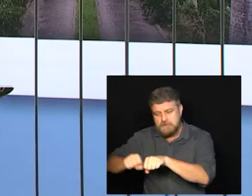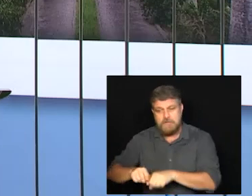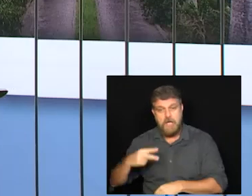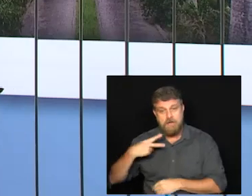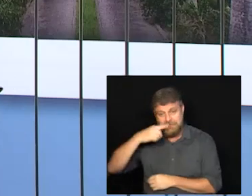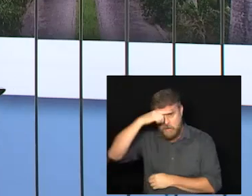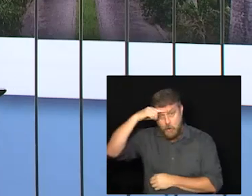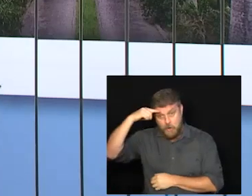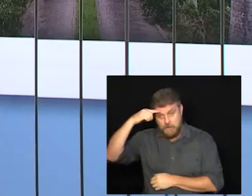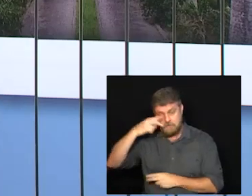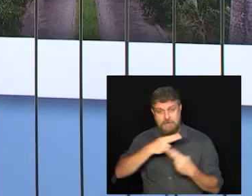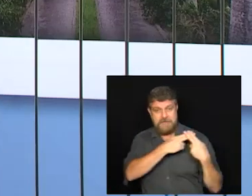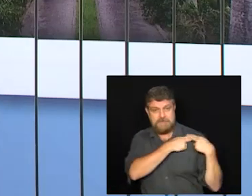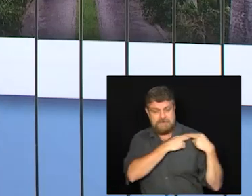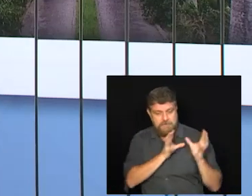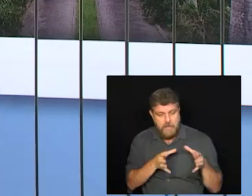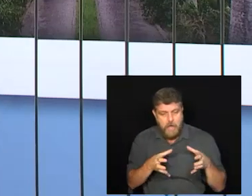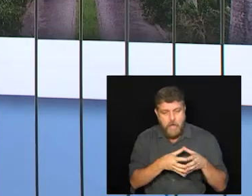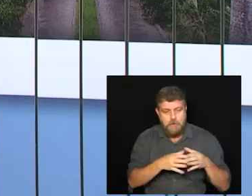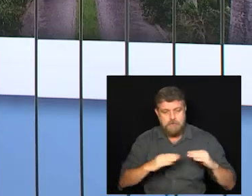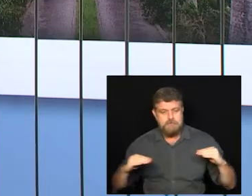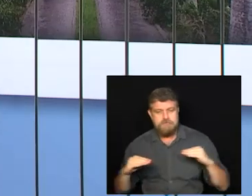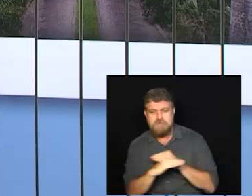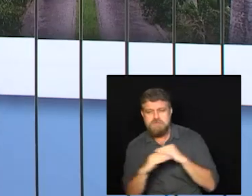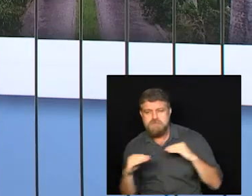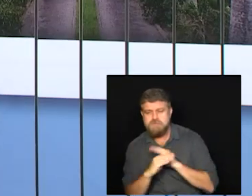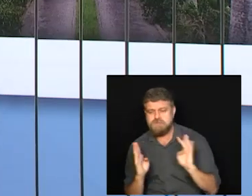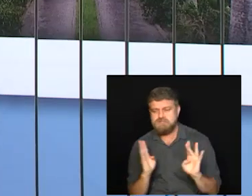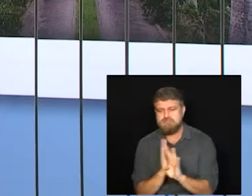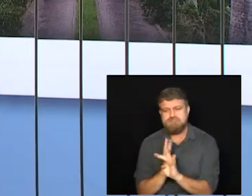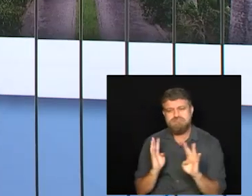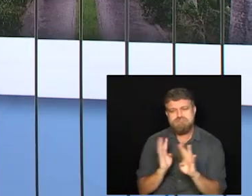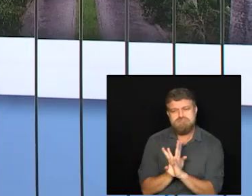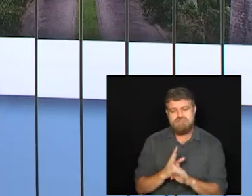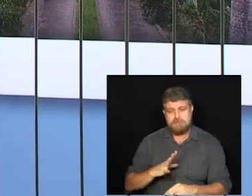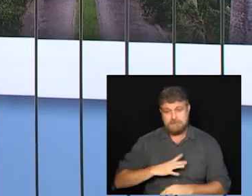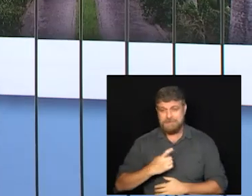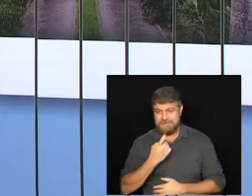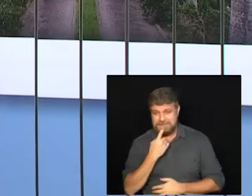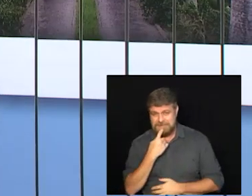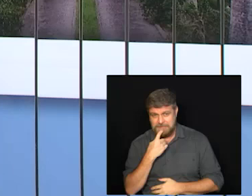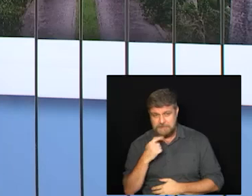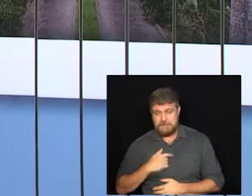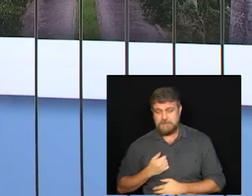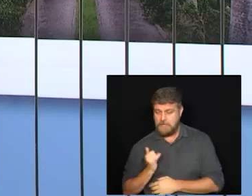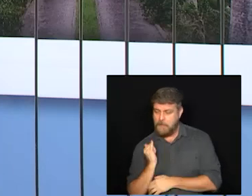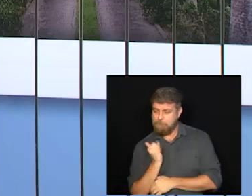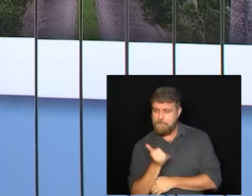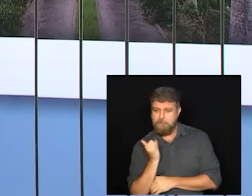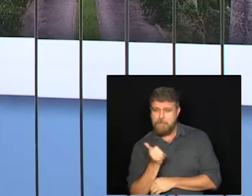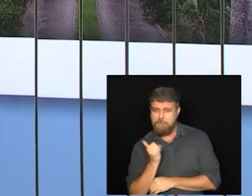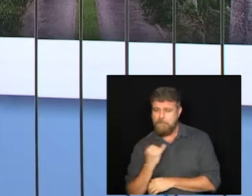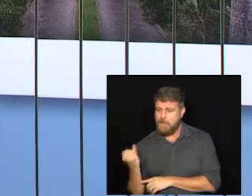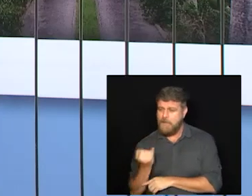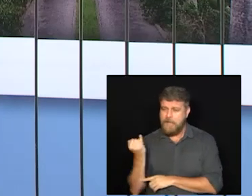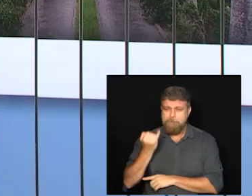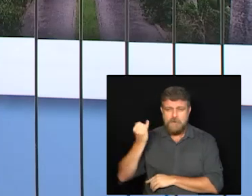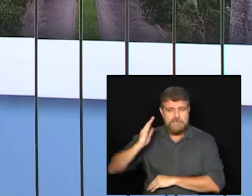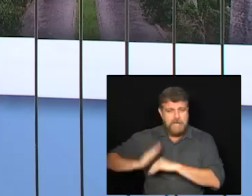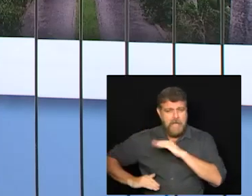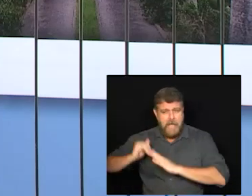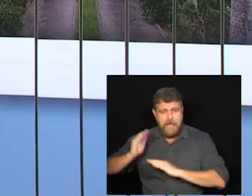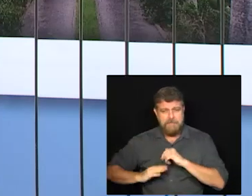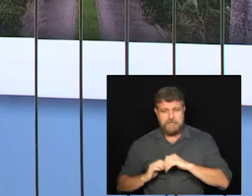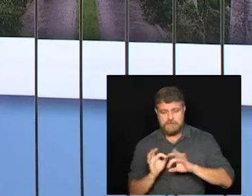que é o presidente da Comissão de Mobilidade Urbana aqui da Câmara Municipal, destacou a importância da iniciativa para